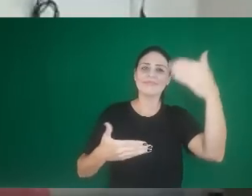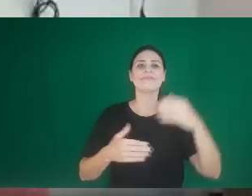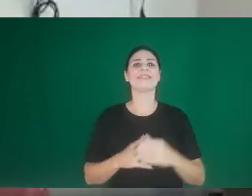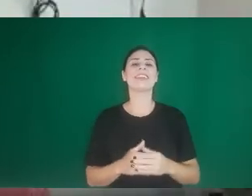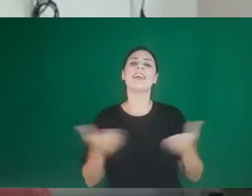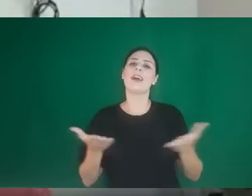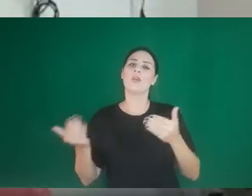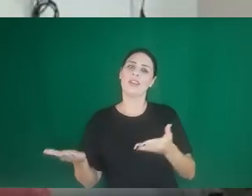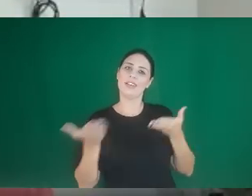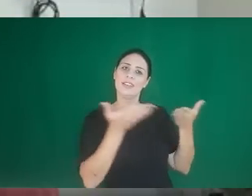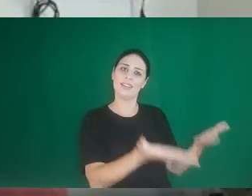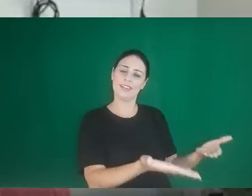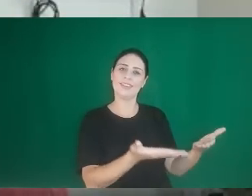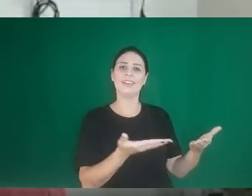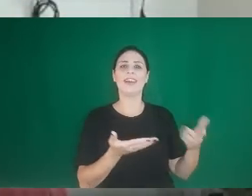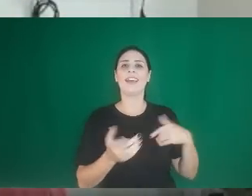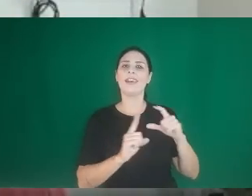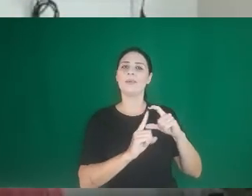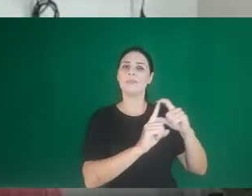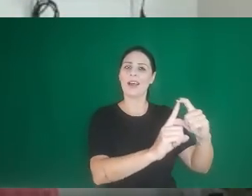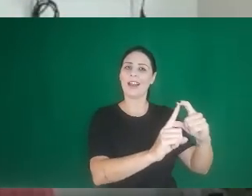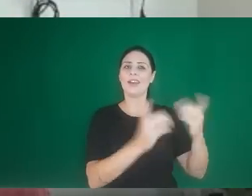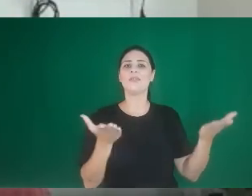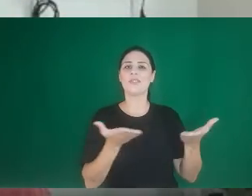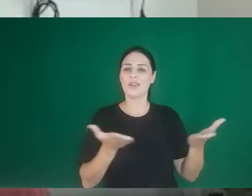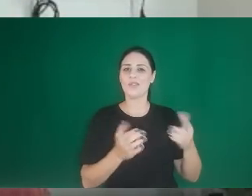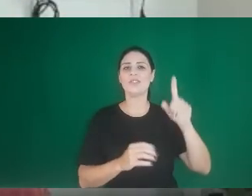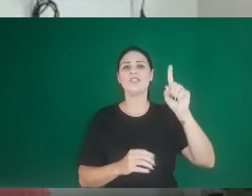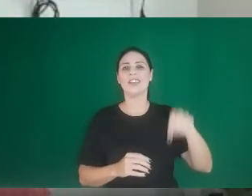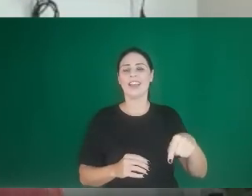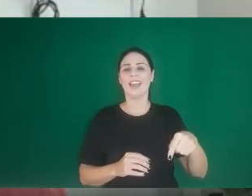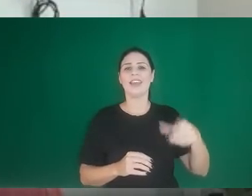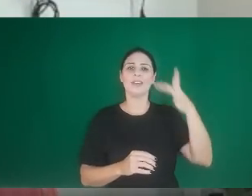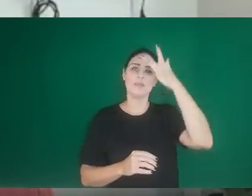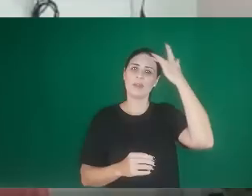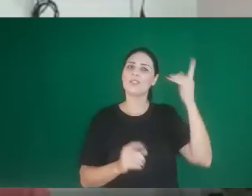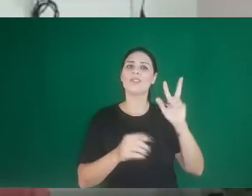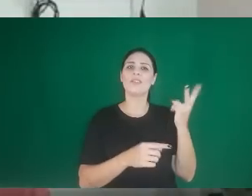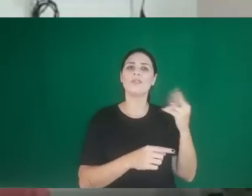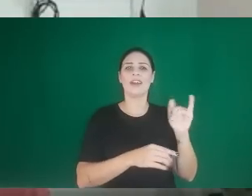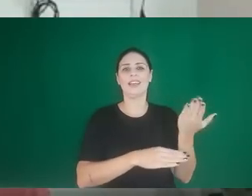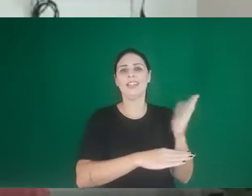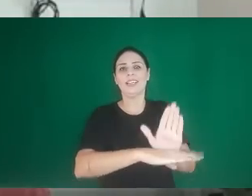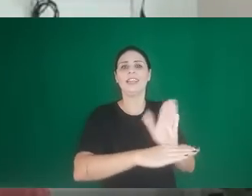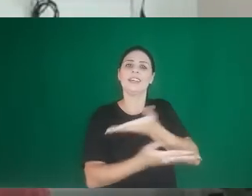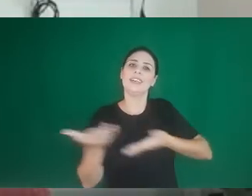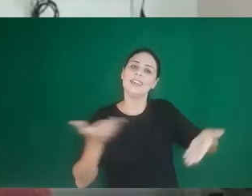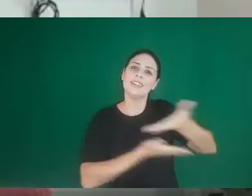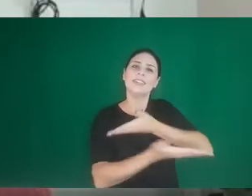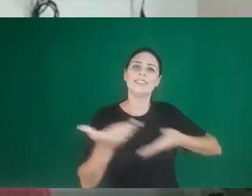Obrigada, Claudineia. Eu vou passar a palavra para a nossa anfitriã do dia, né? Aquela que vai